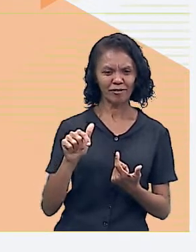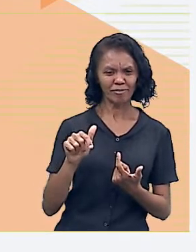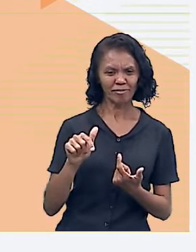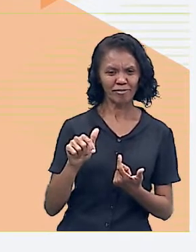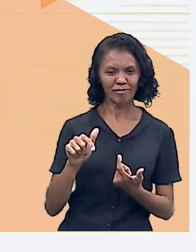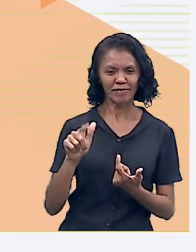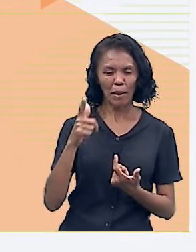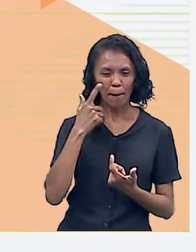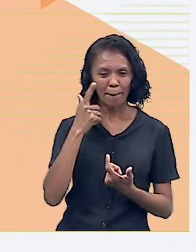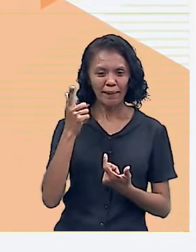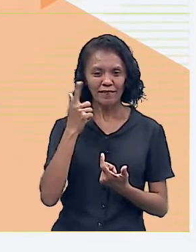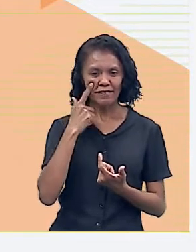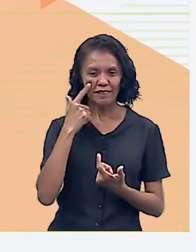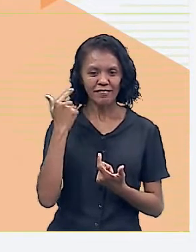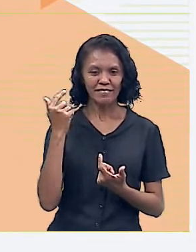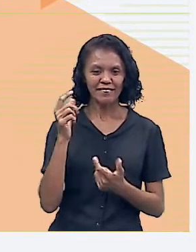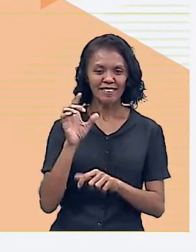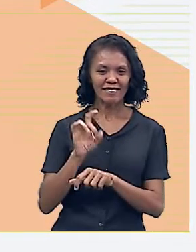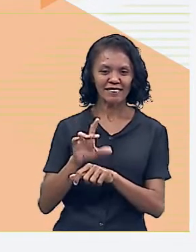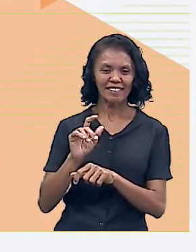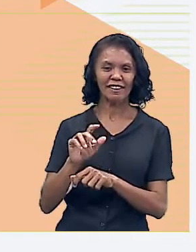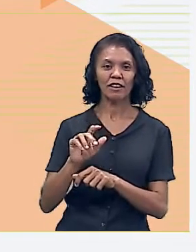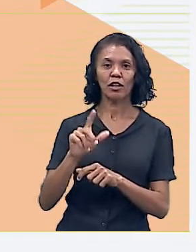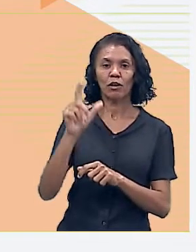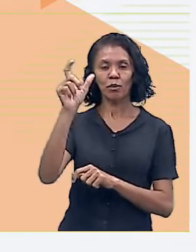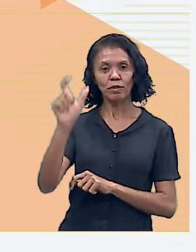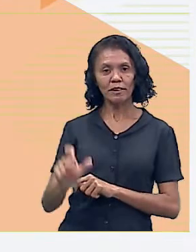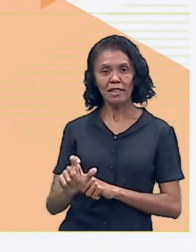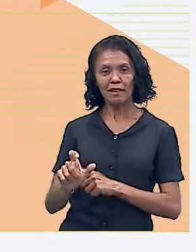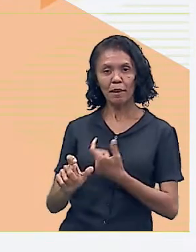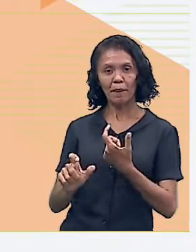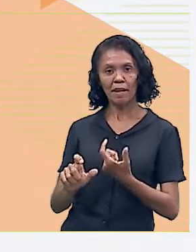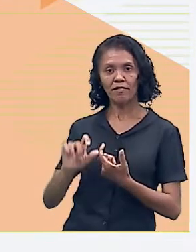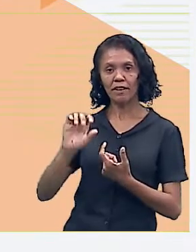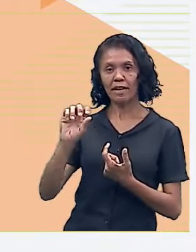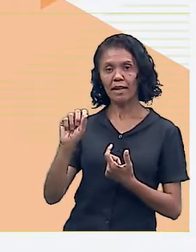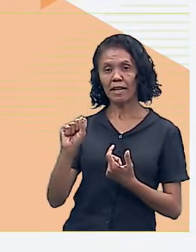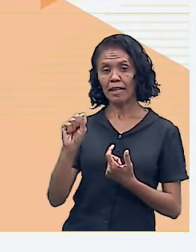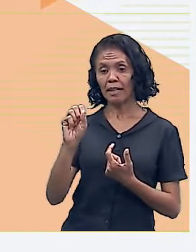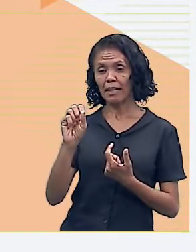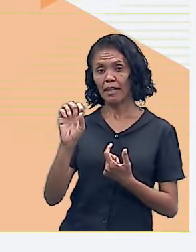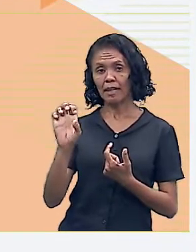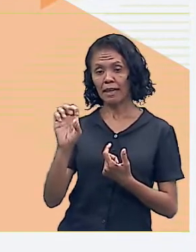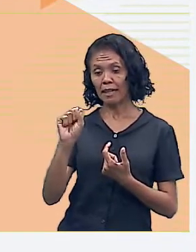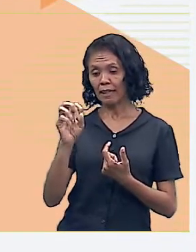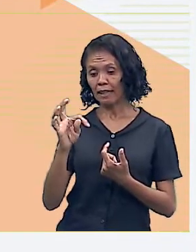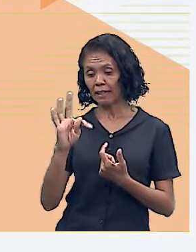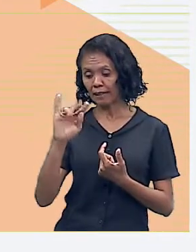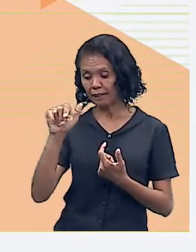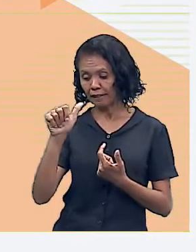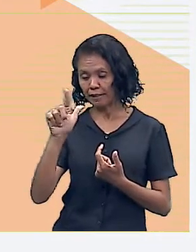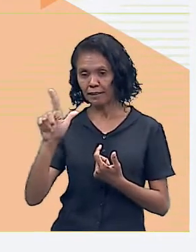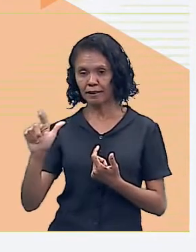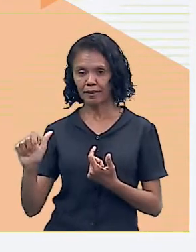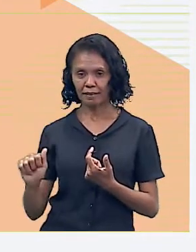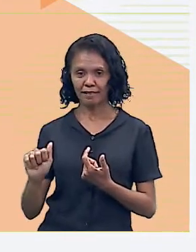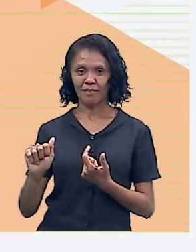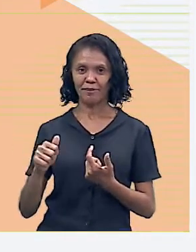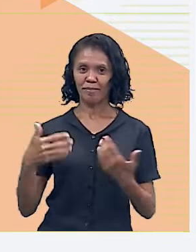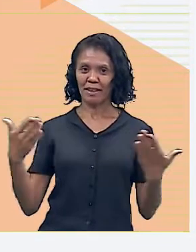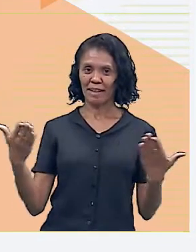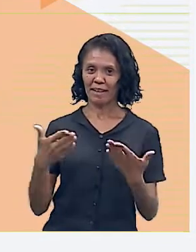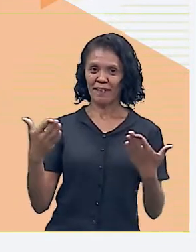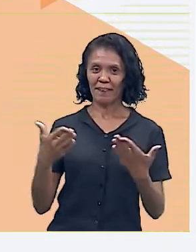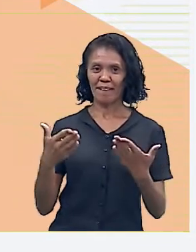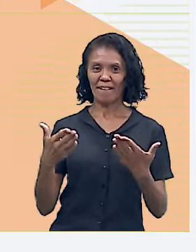incorreta o certo é o que esteja beleza e eu tão tenho também vamos dizer o quadro bora